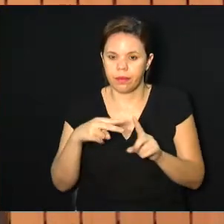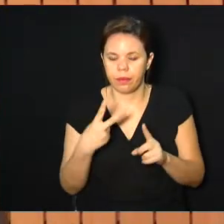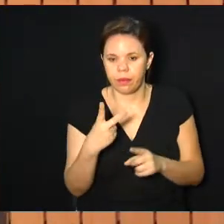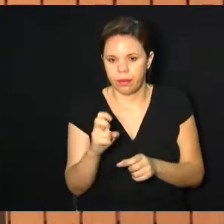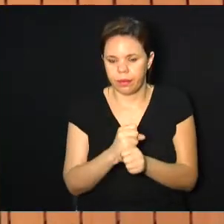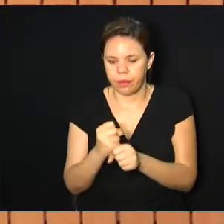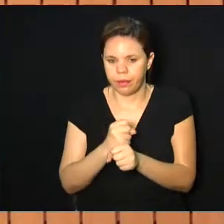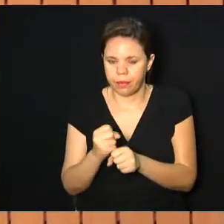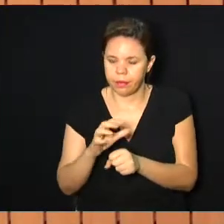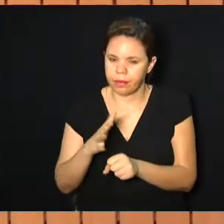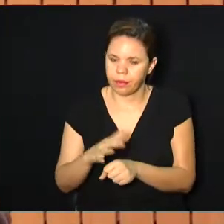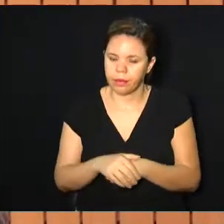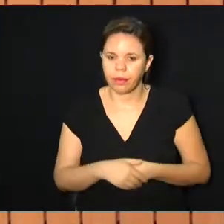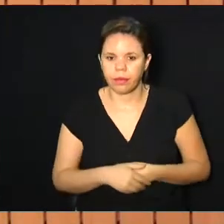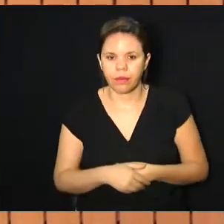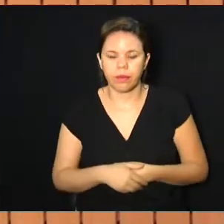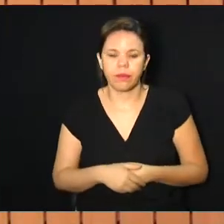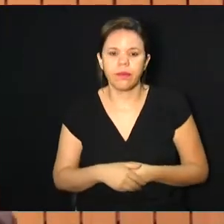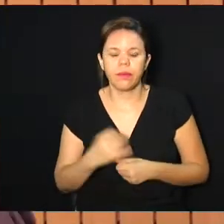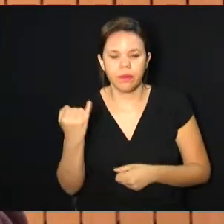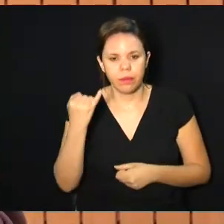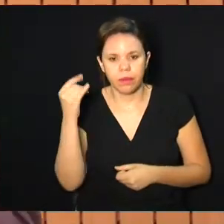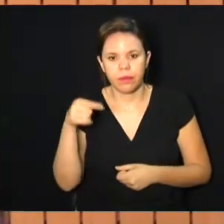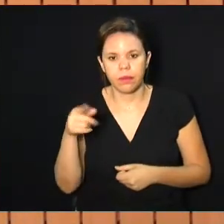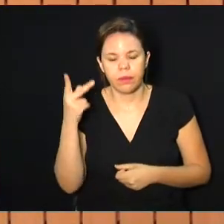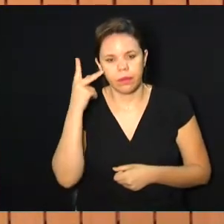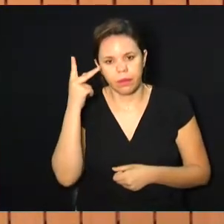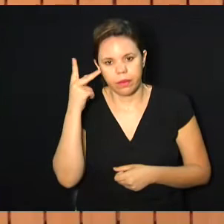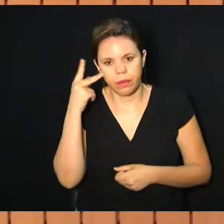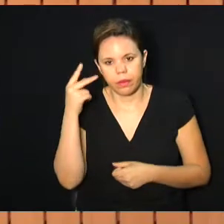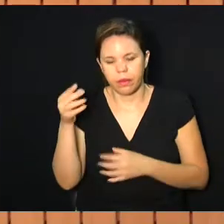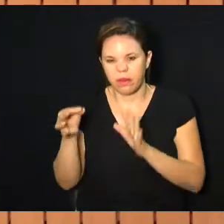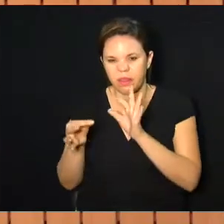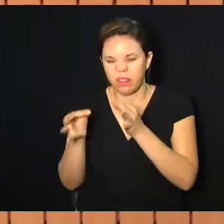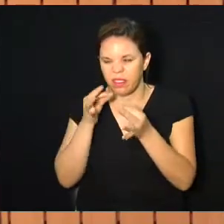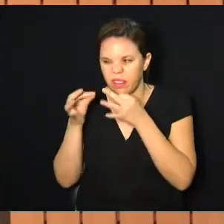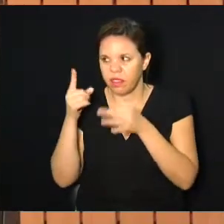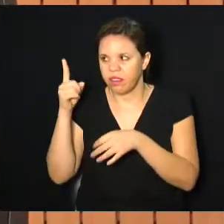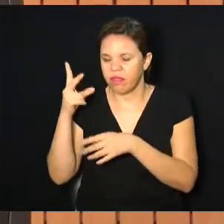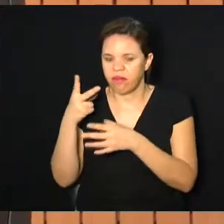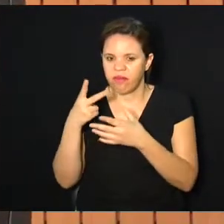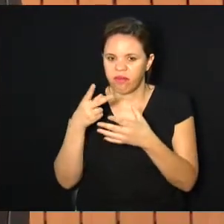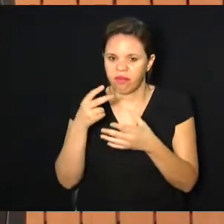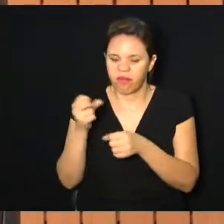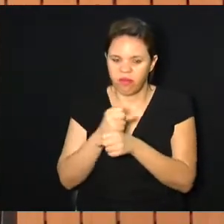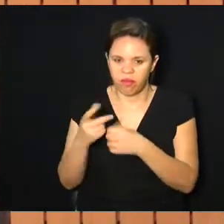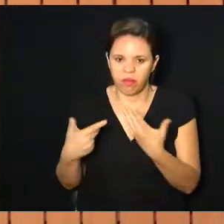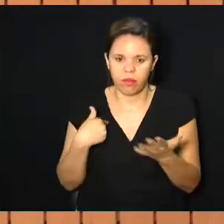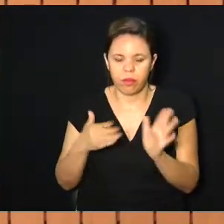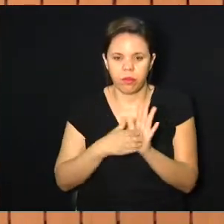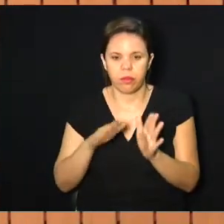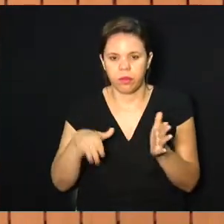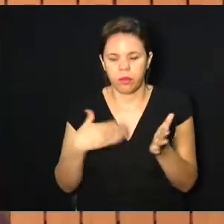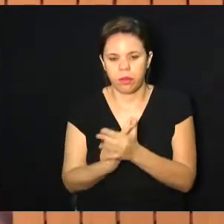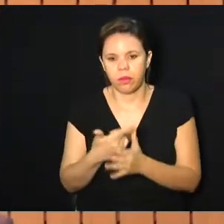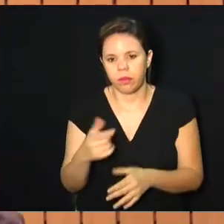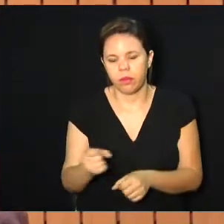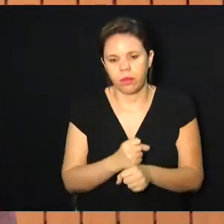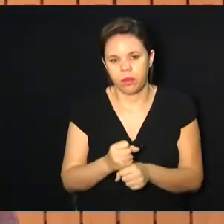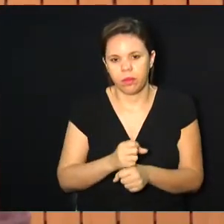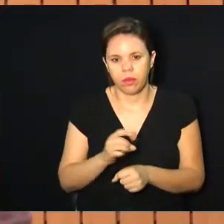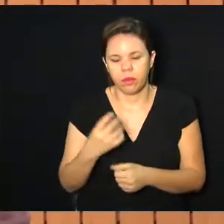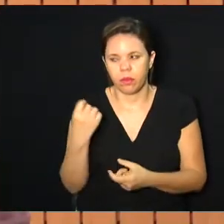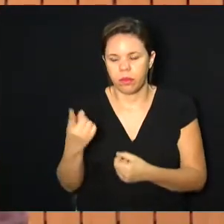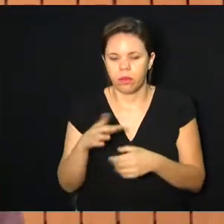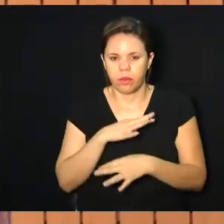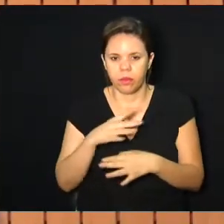anos, e aí é importante que em São Paulo a gente criticou muito que lá ia ser de 20, e a gente propunha até 10, né, que tem cidades no